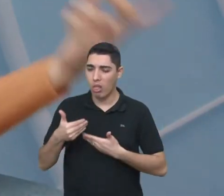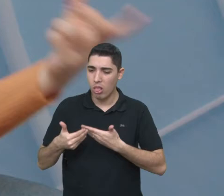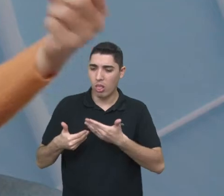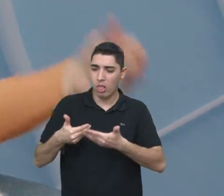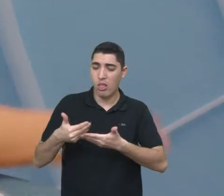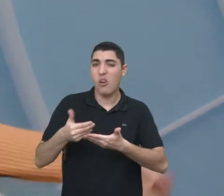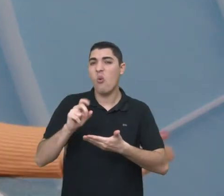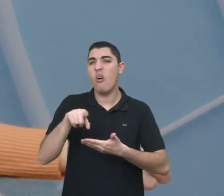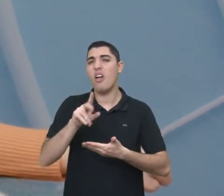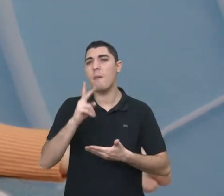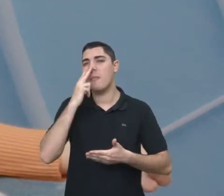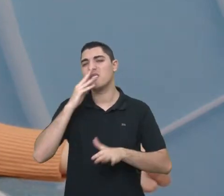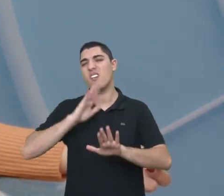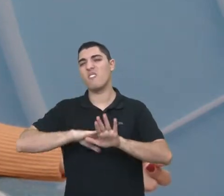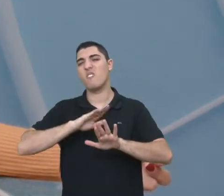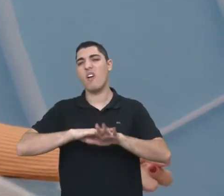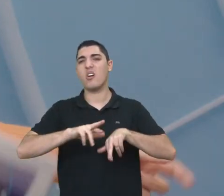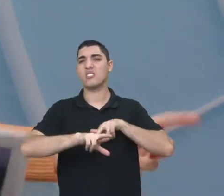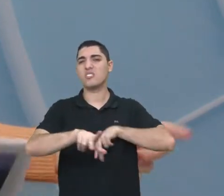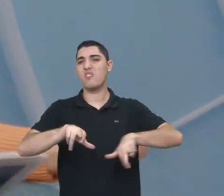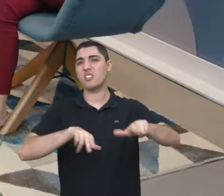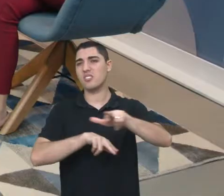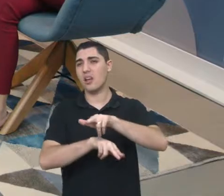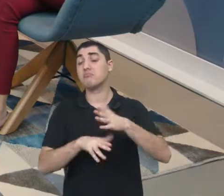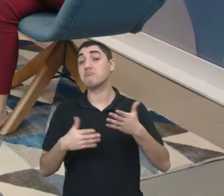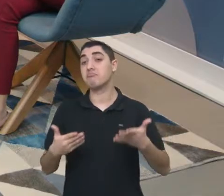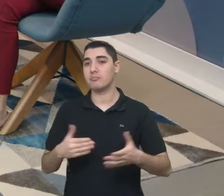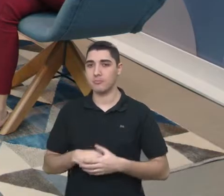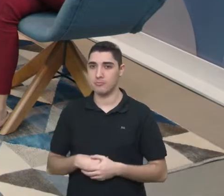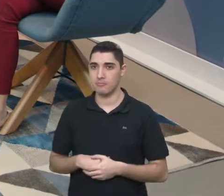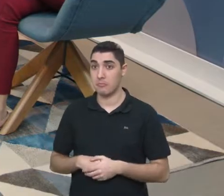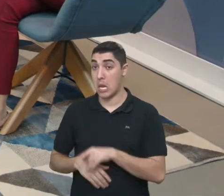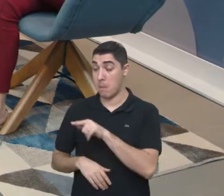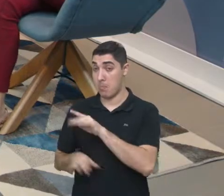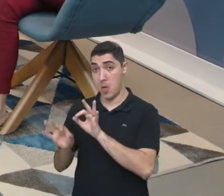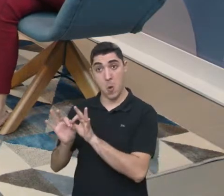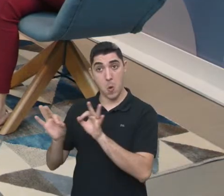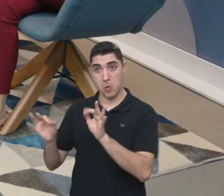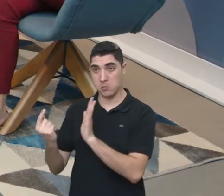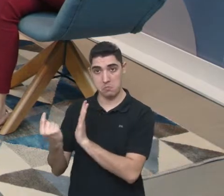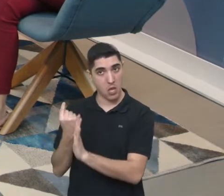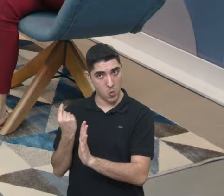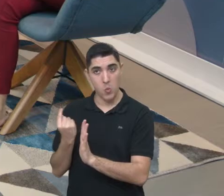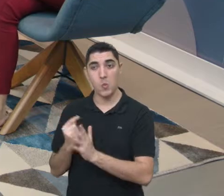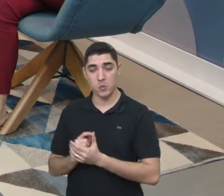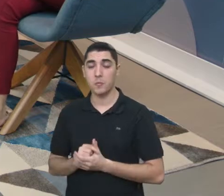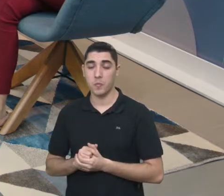uma falsa diversidade? Quem quer falar primeiro? Essa é uma ótima questão.